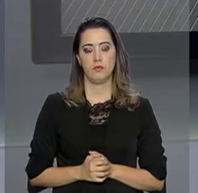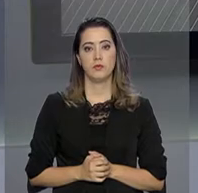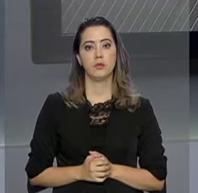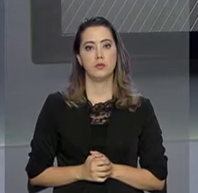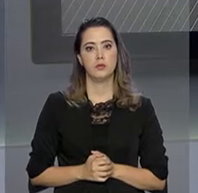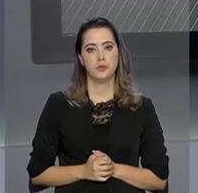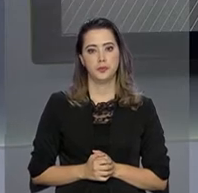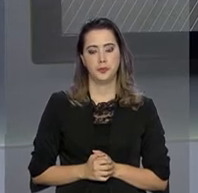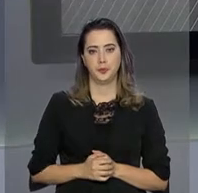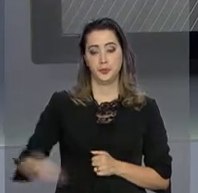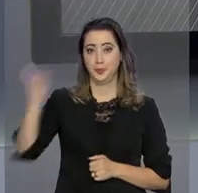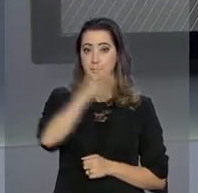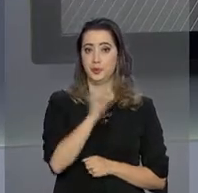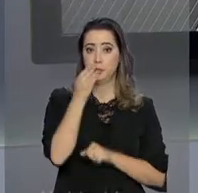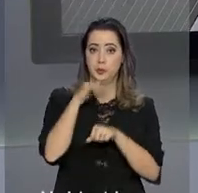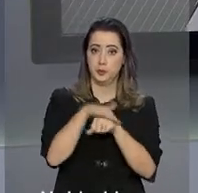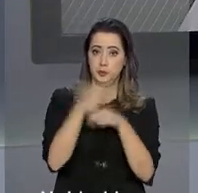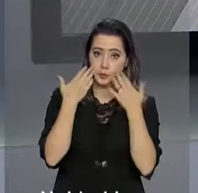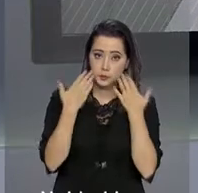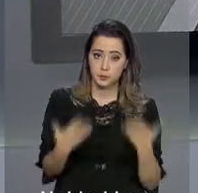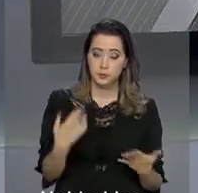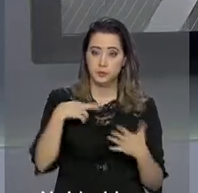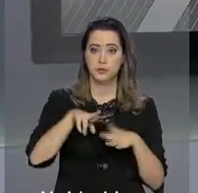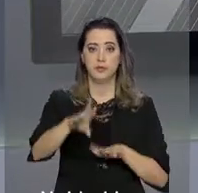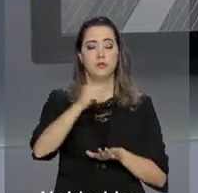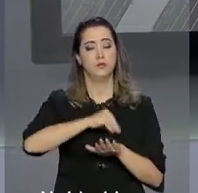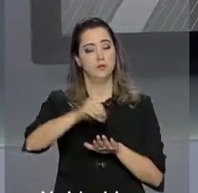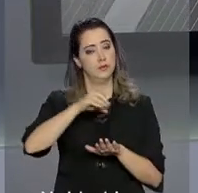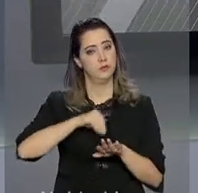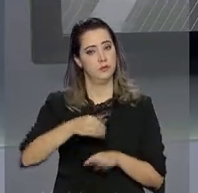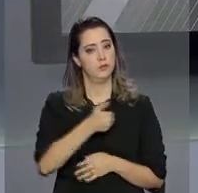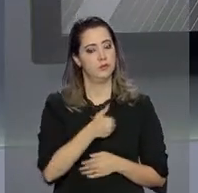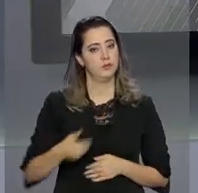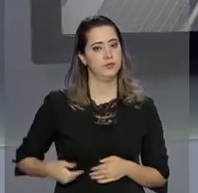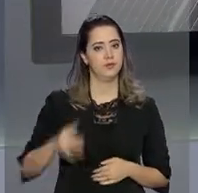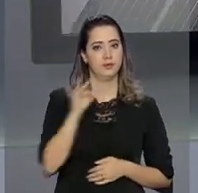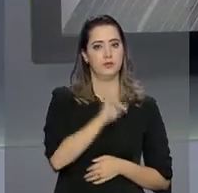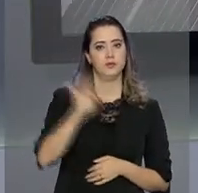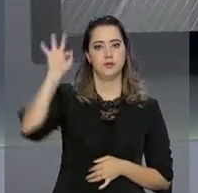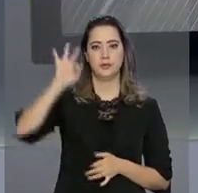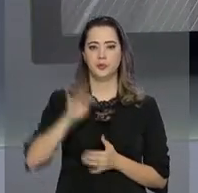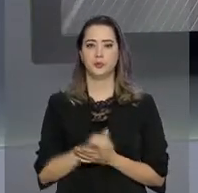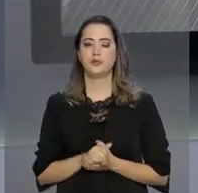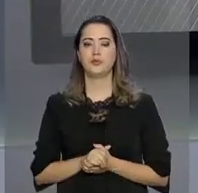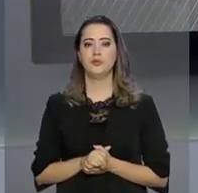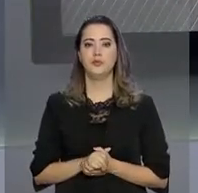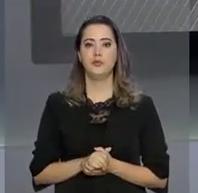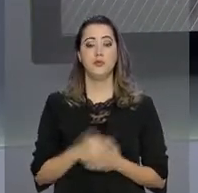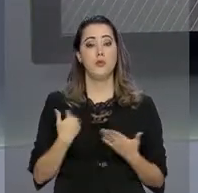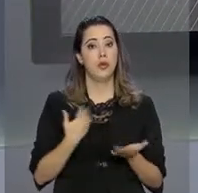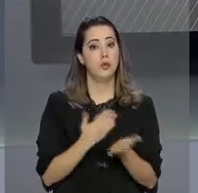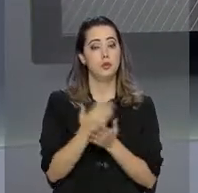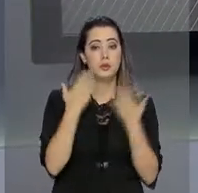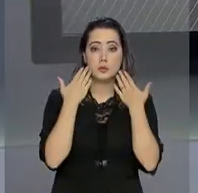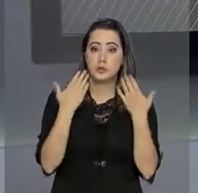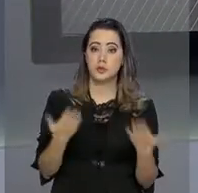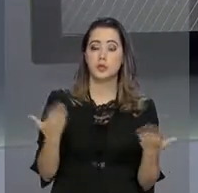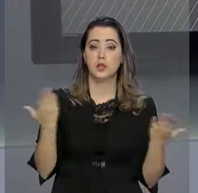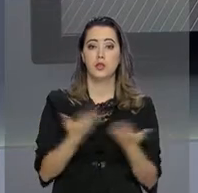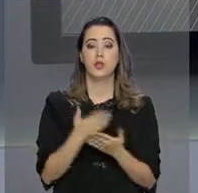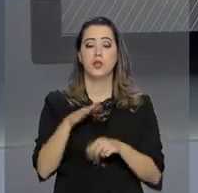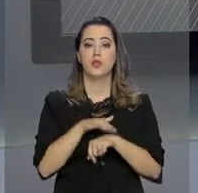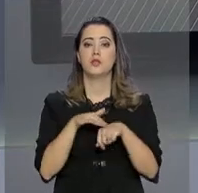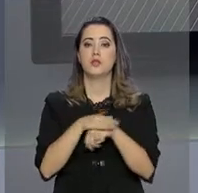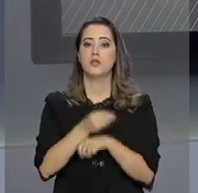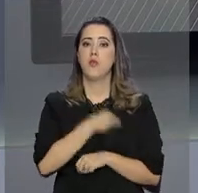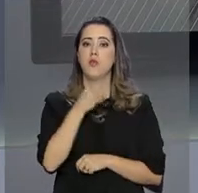olá boa noite estamos de volta com o repórter nbr e as notícias do governo federal ea gente começa esta edição conversando